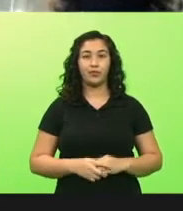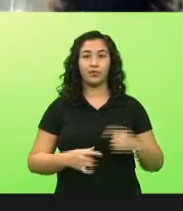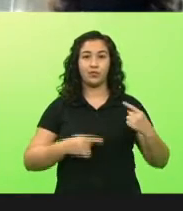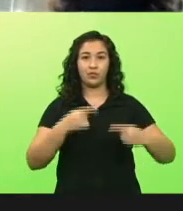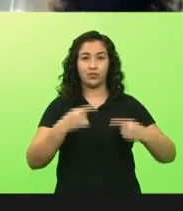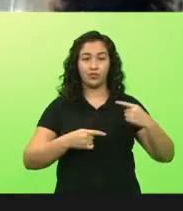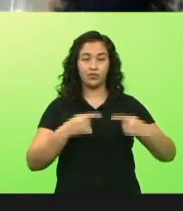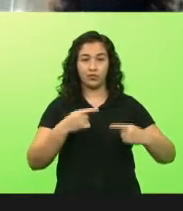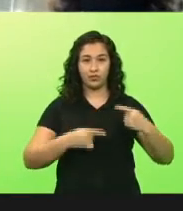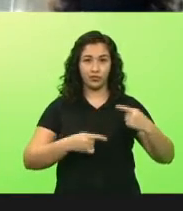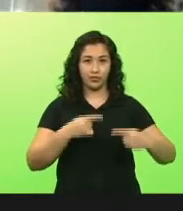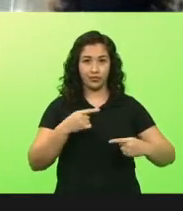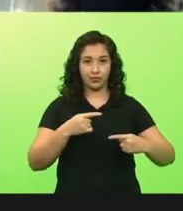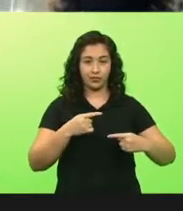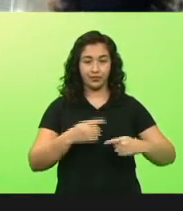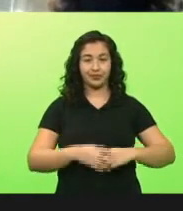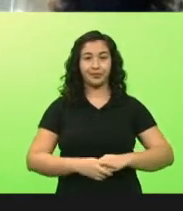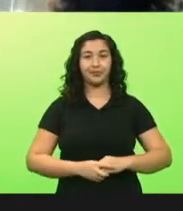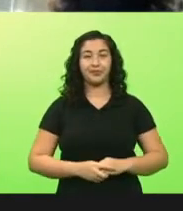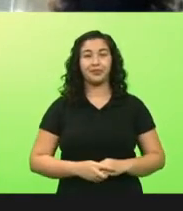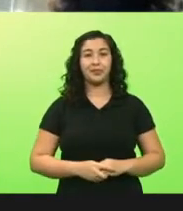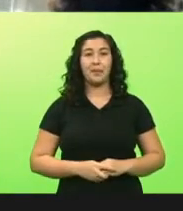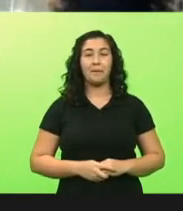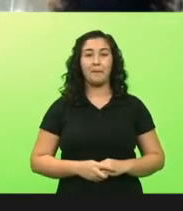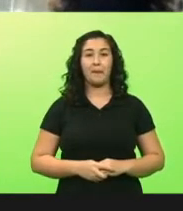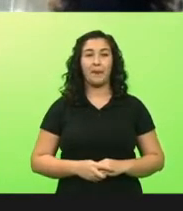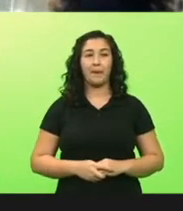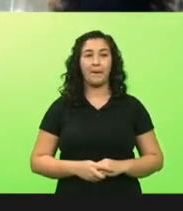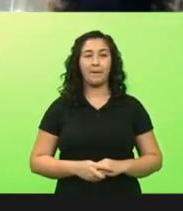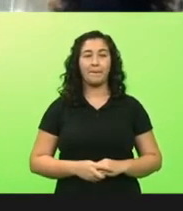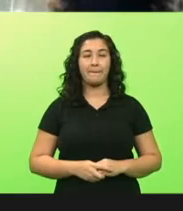projeto de lei 130.0 de 2020.